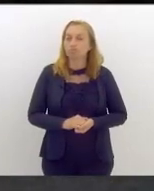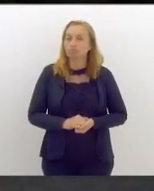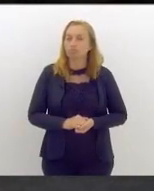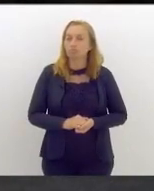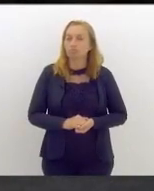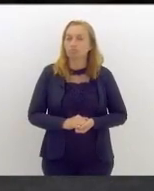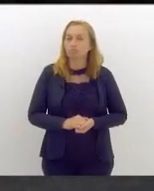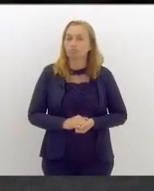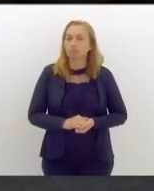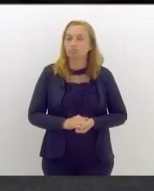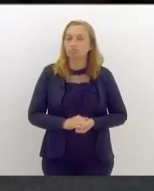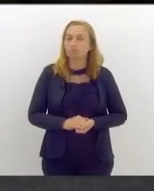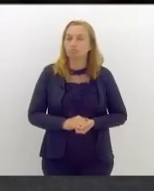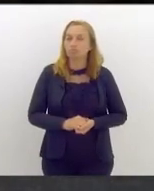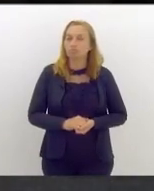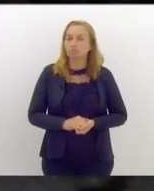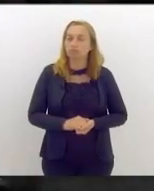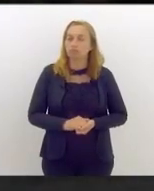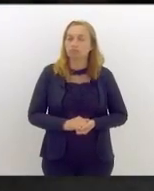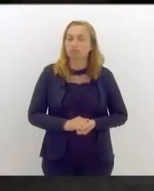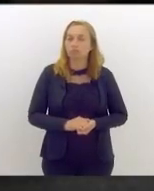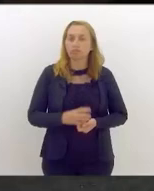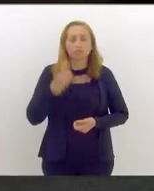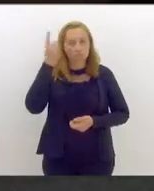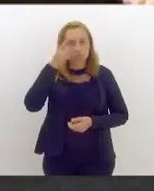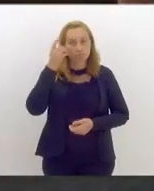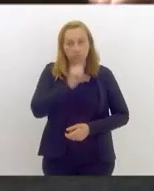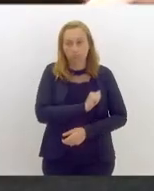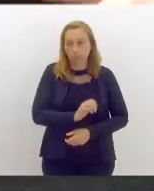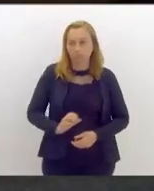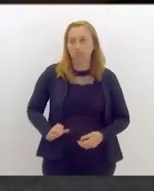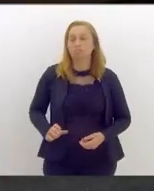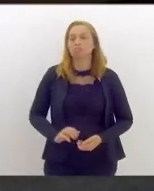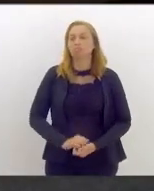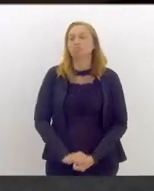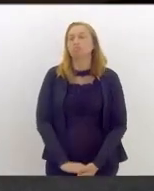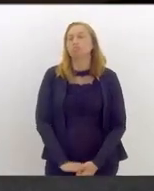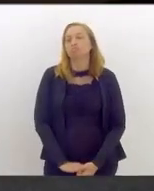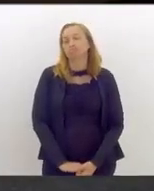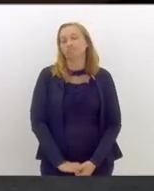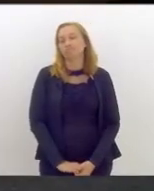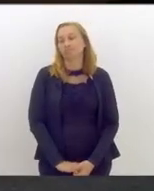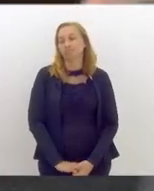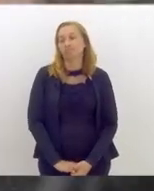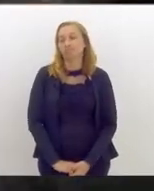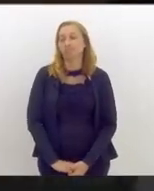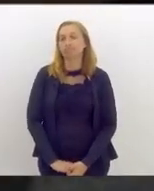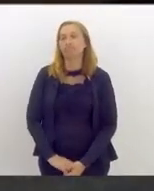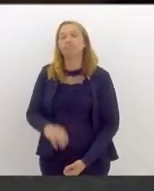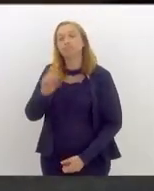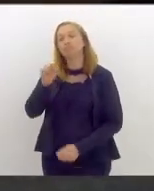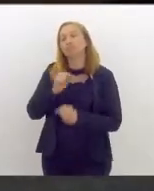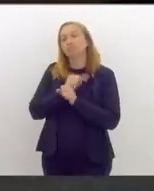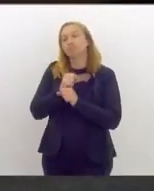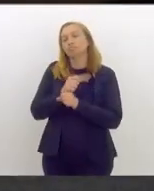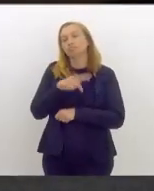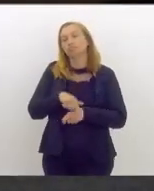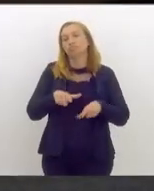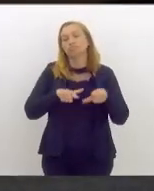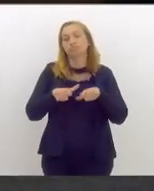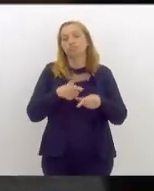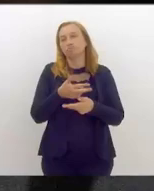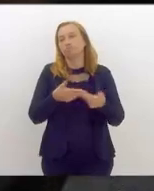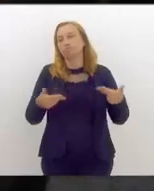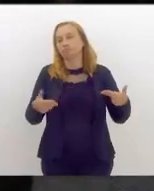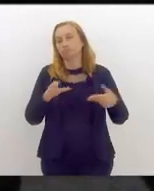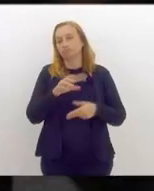que quero fazer Deputado André nesses 8 anos aqui eu participei